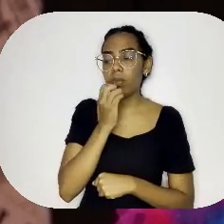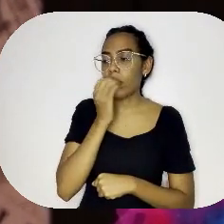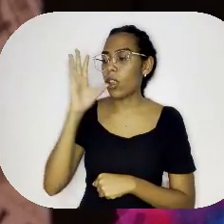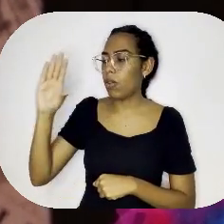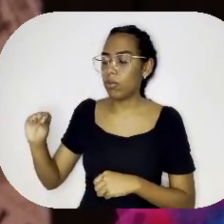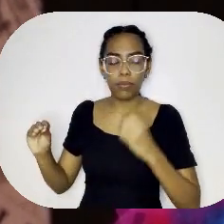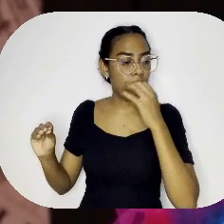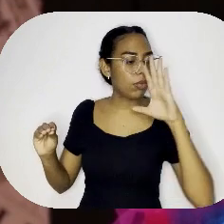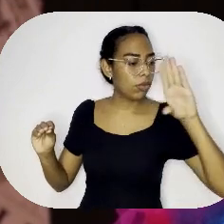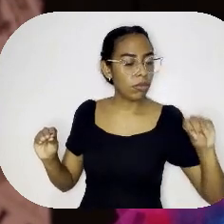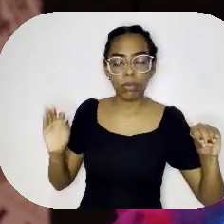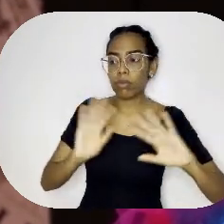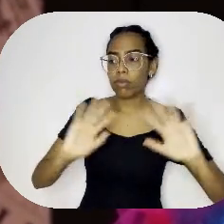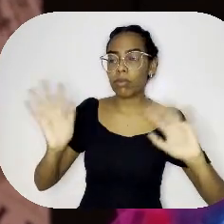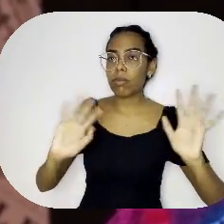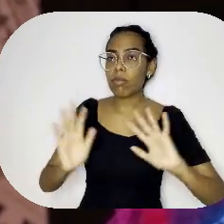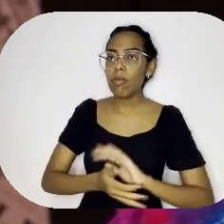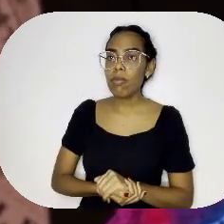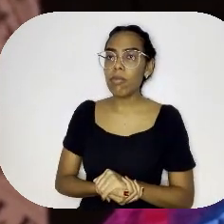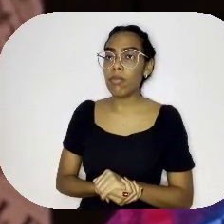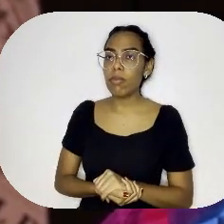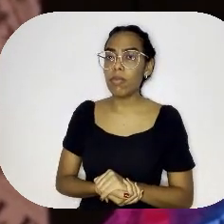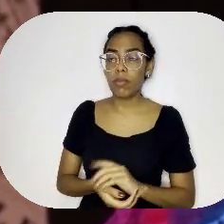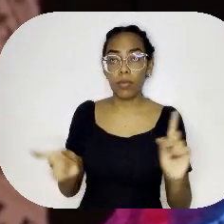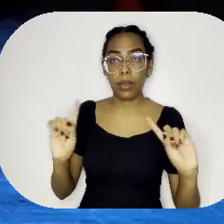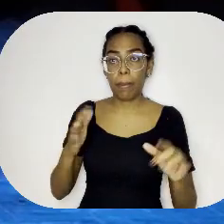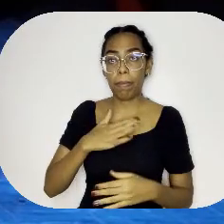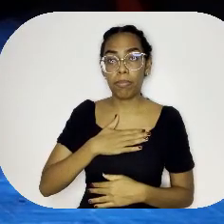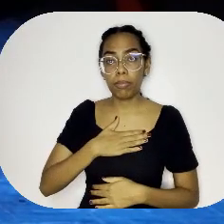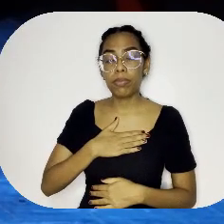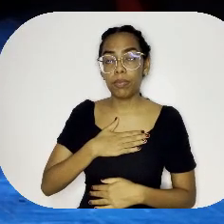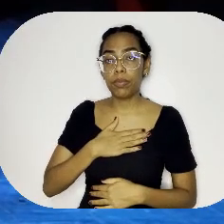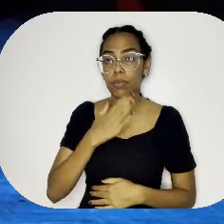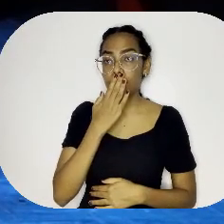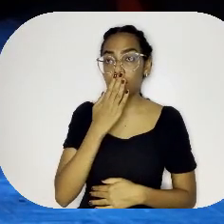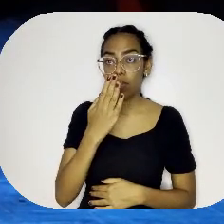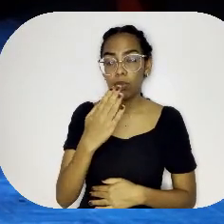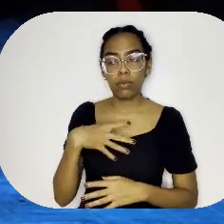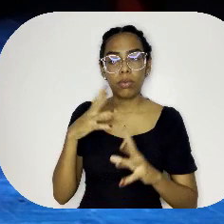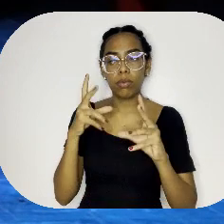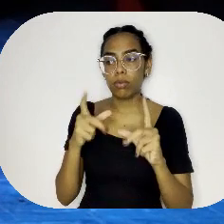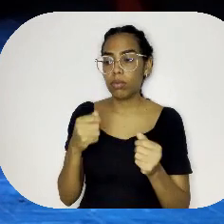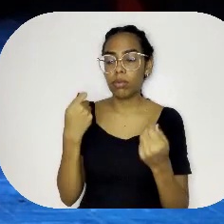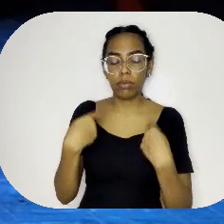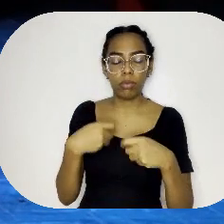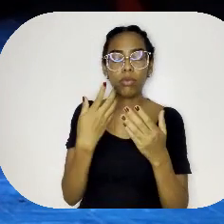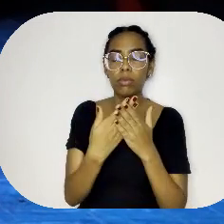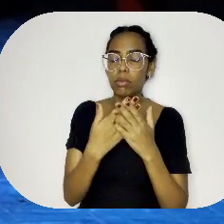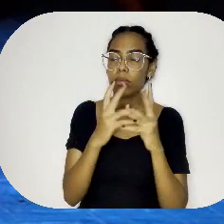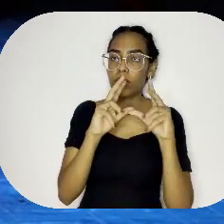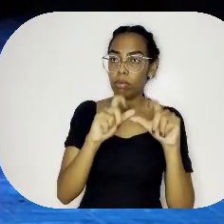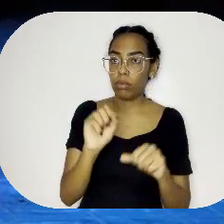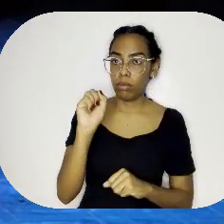pertinho do vestibular como tá agora, a gente tem que estudar pro todos e pronto. Bora, não, espera aí, espera aí. É uma questão de gosto